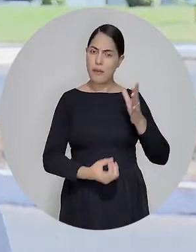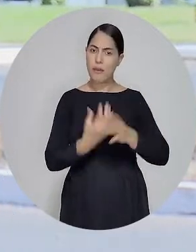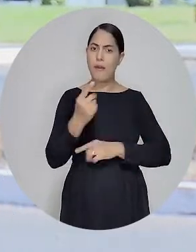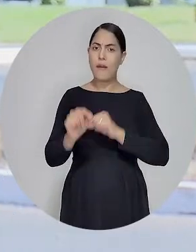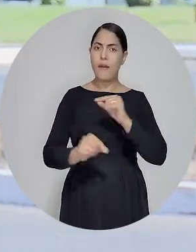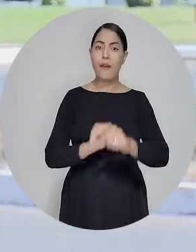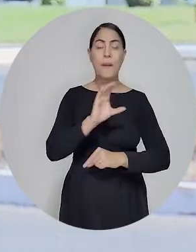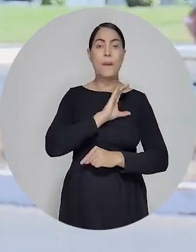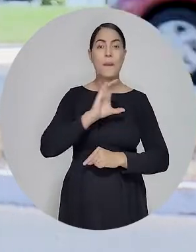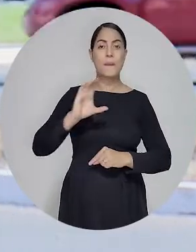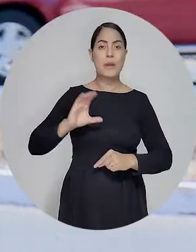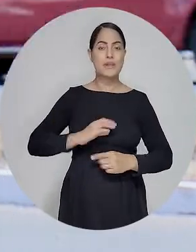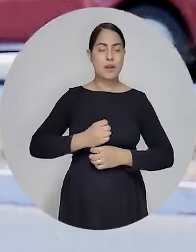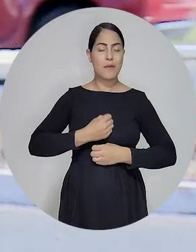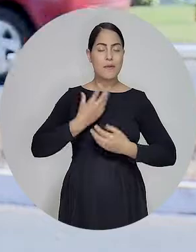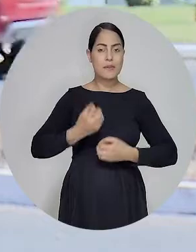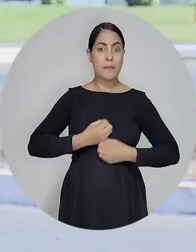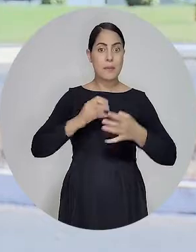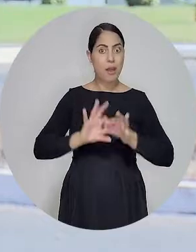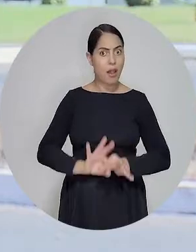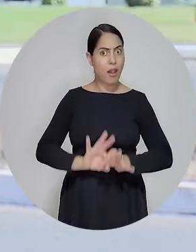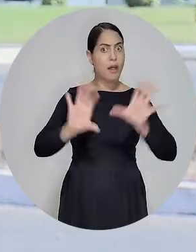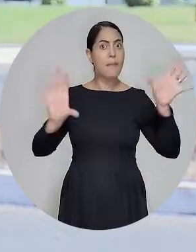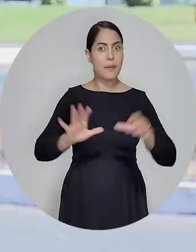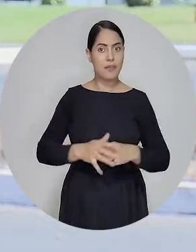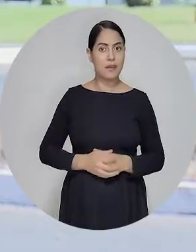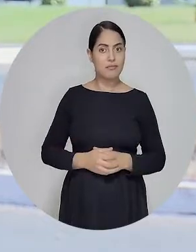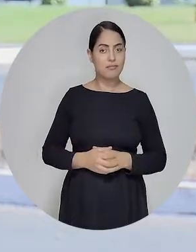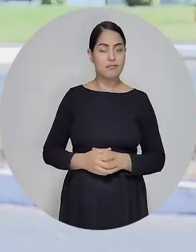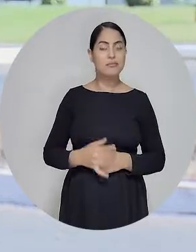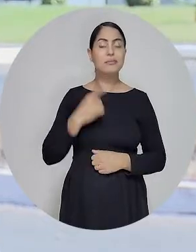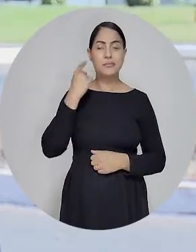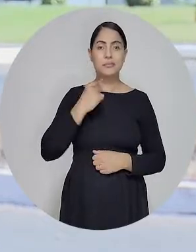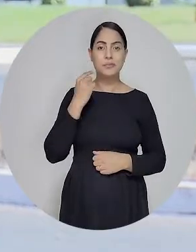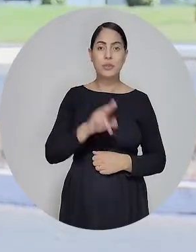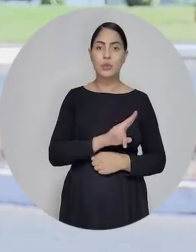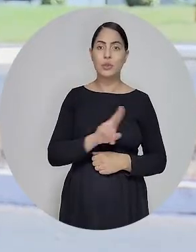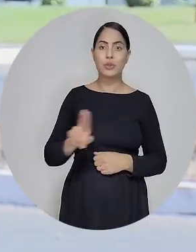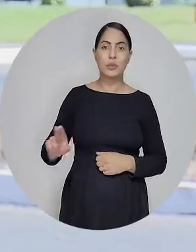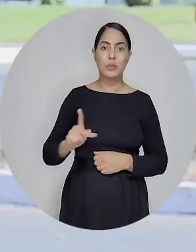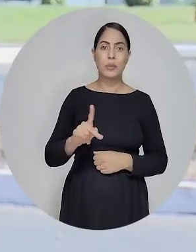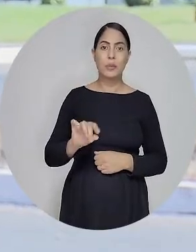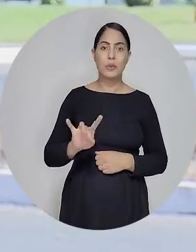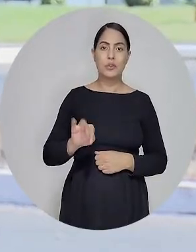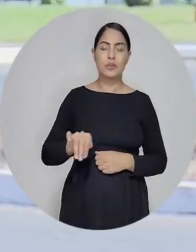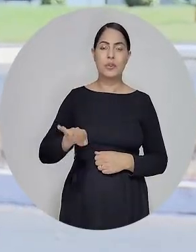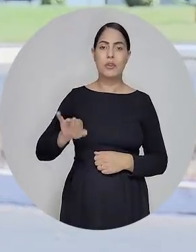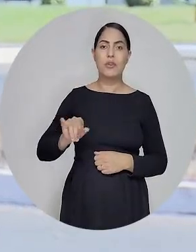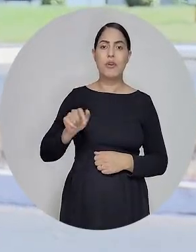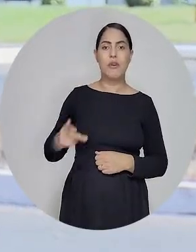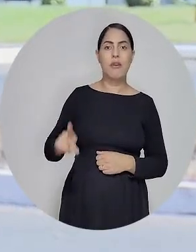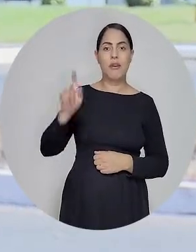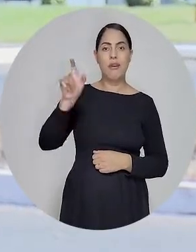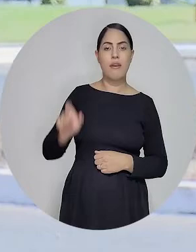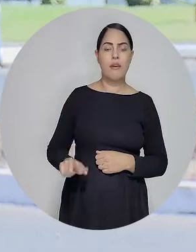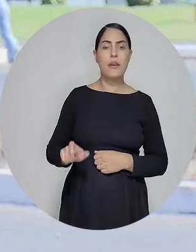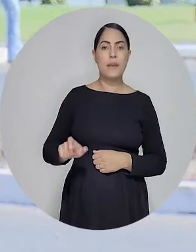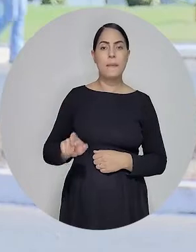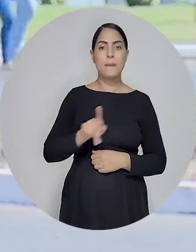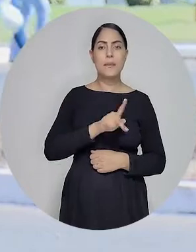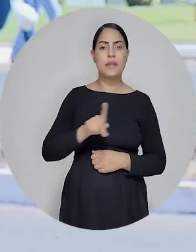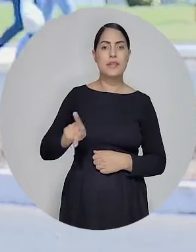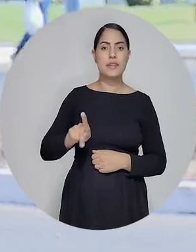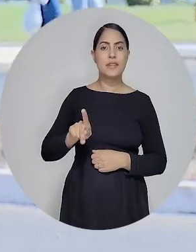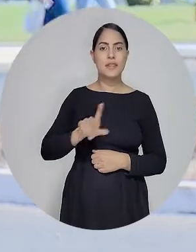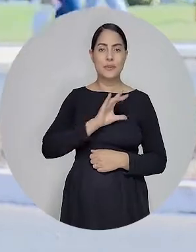Comissão Especial de Defesa da Liberdade de Expressão. O advogado e professor Pier Paolo Cruz Bottini foi